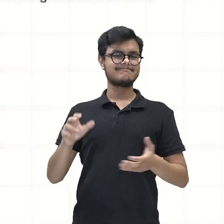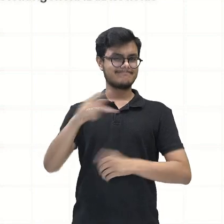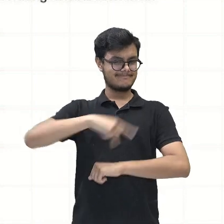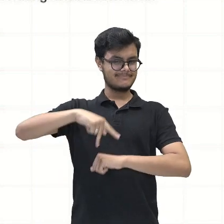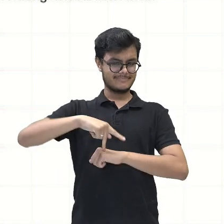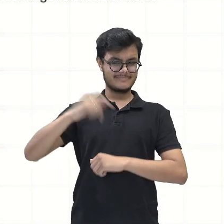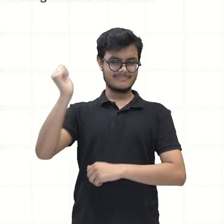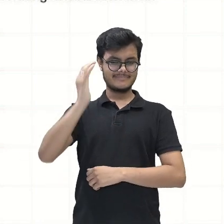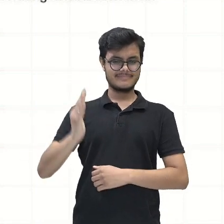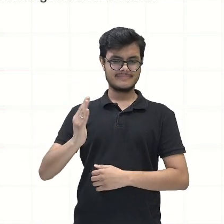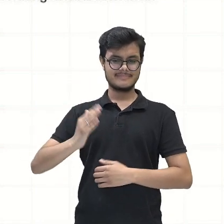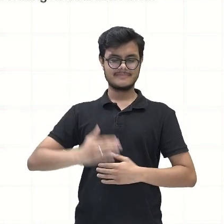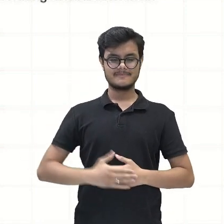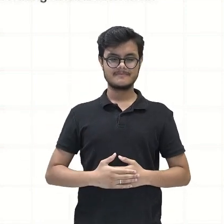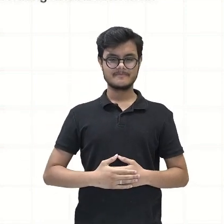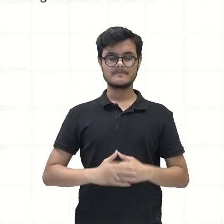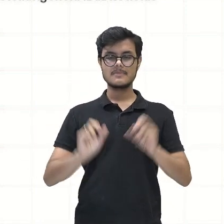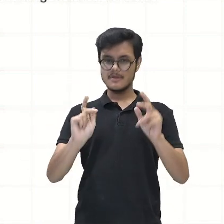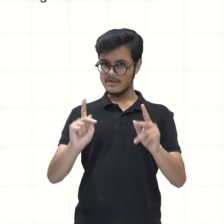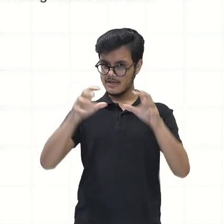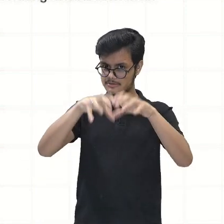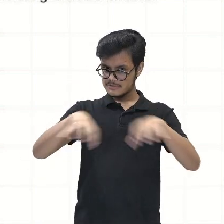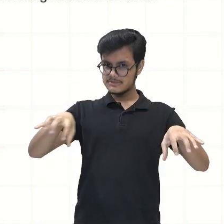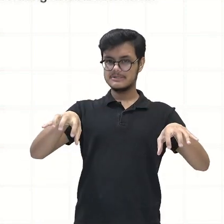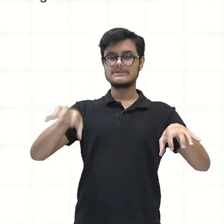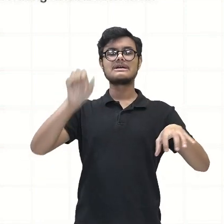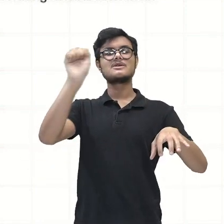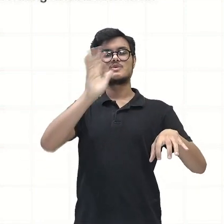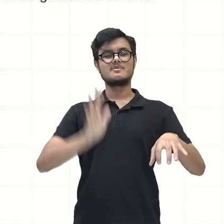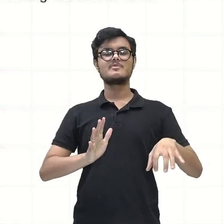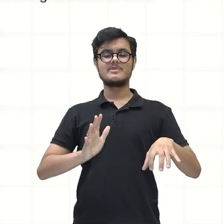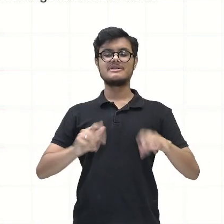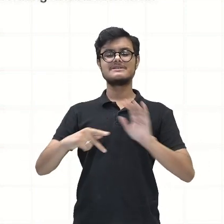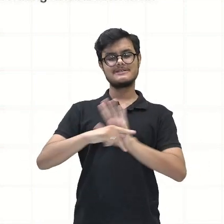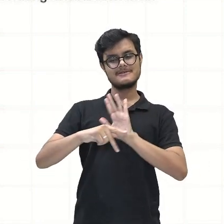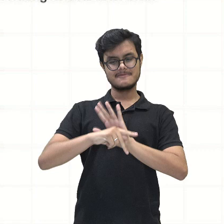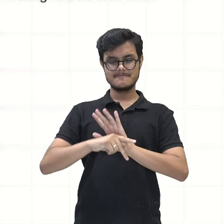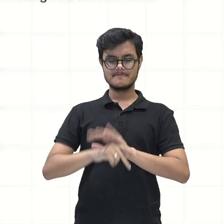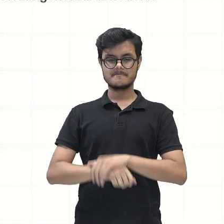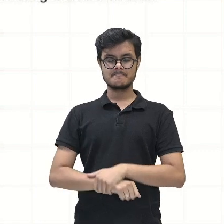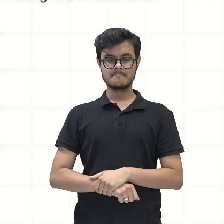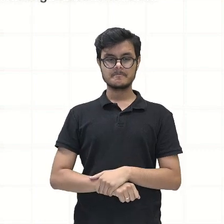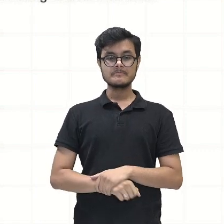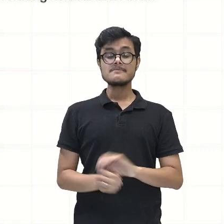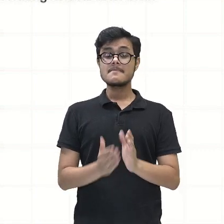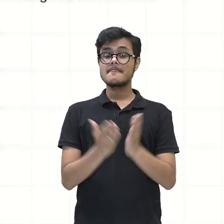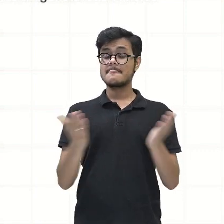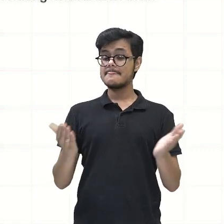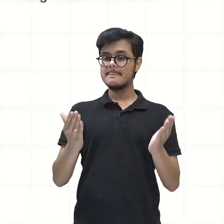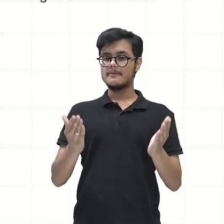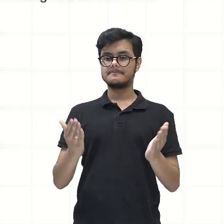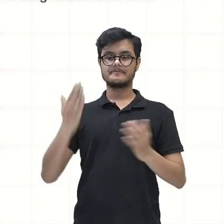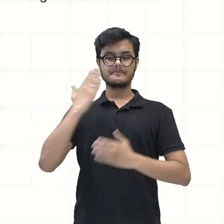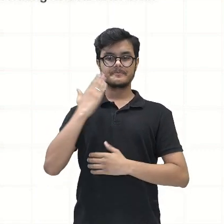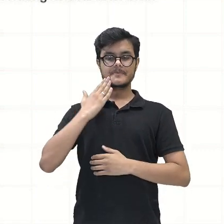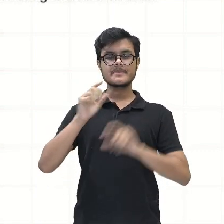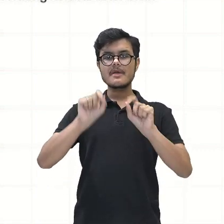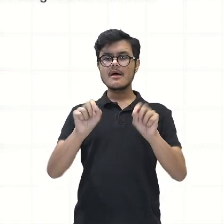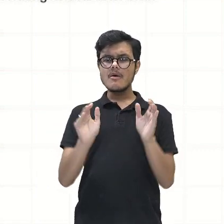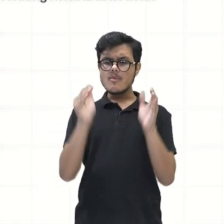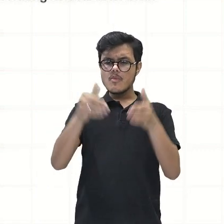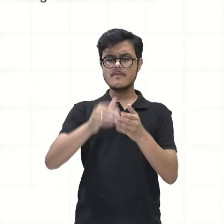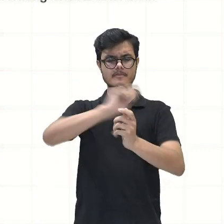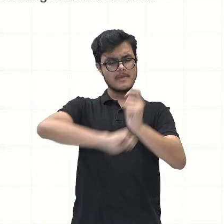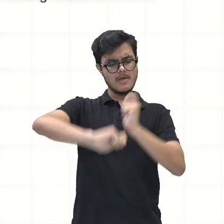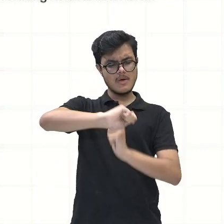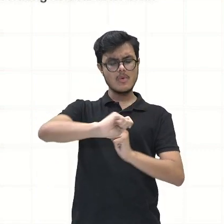tá bom? Dessa divisão, dessa regionalização aqui. E aí a gente observa que essa abordagem ela vai levar